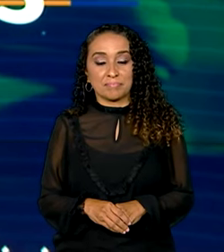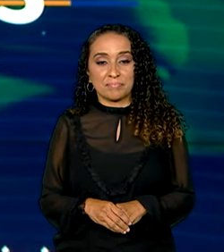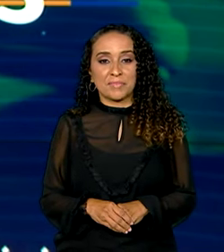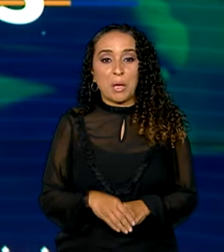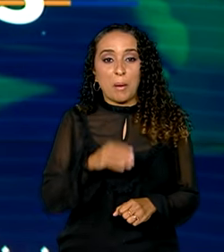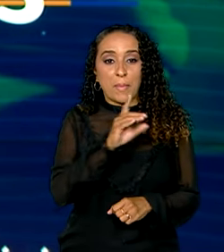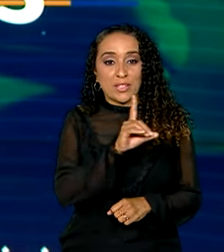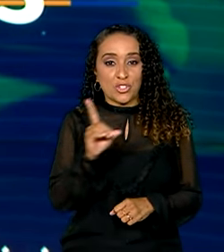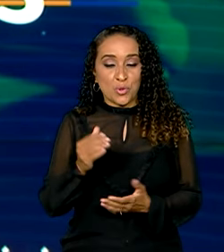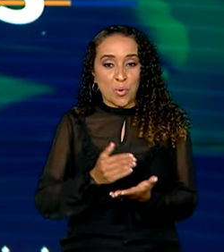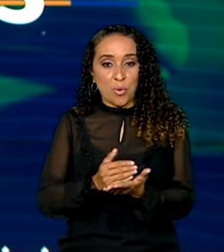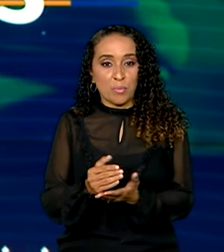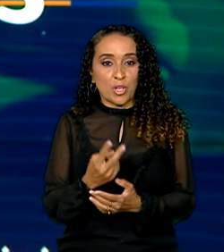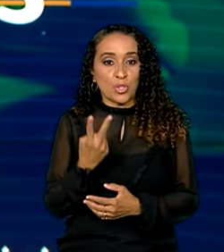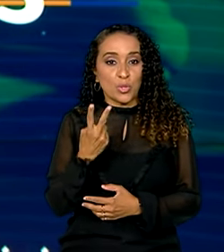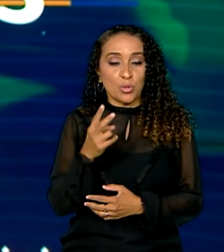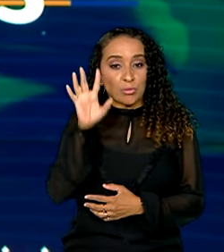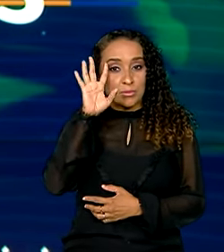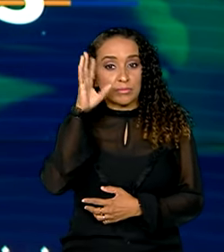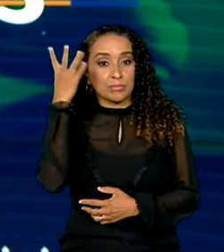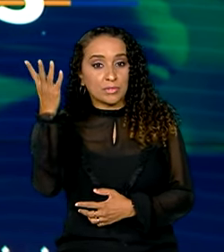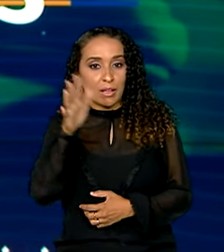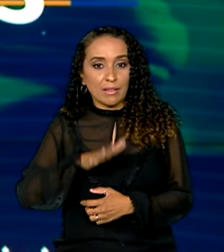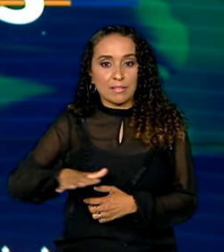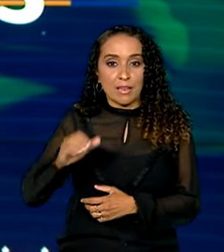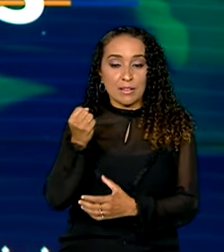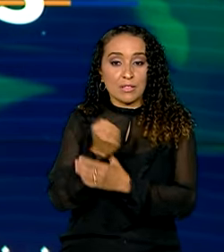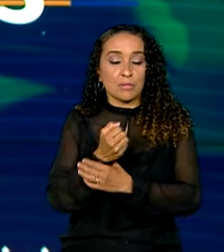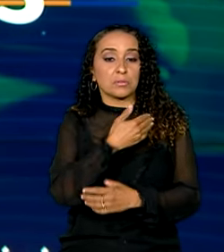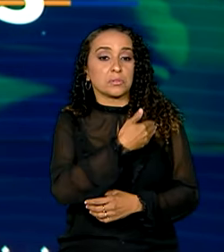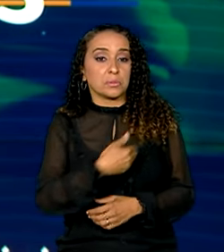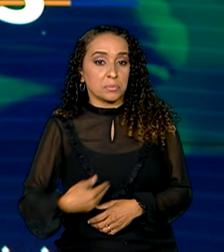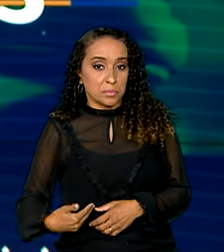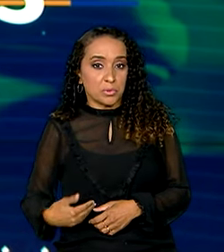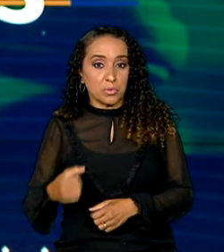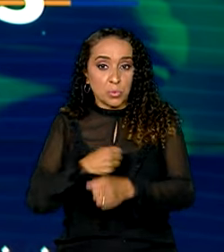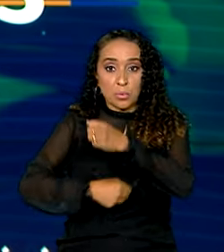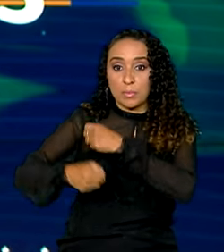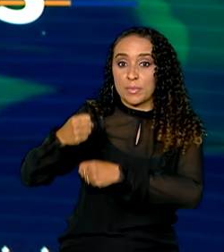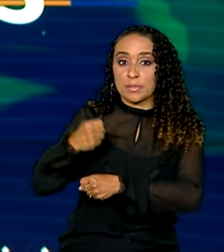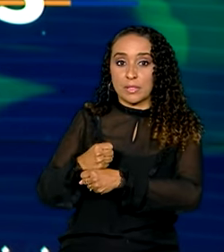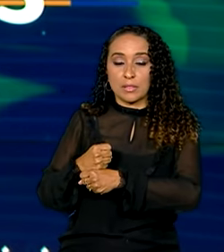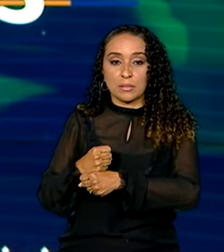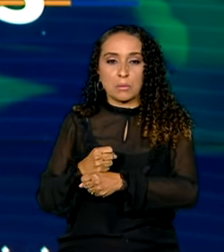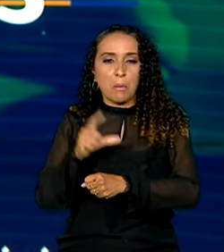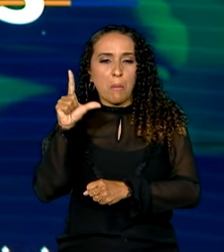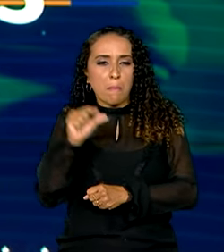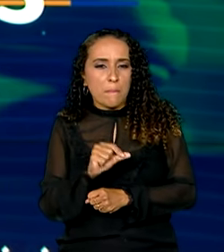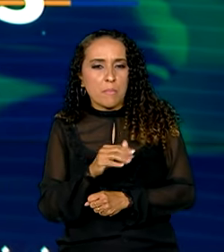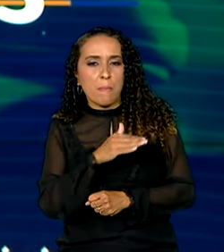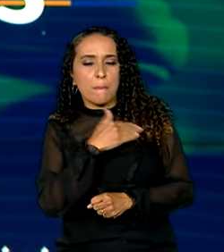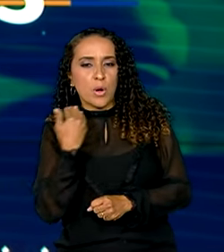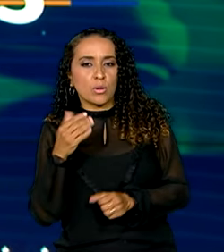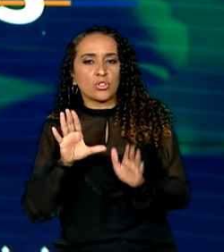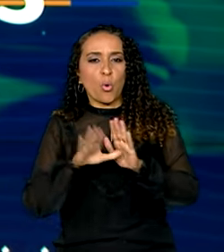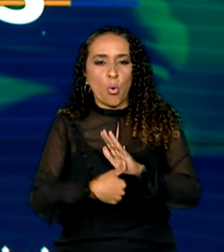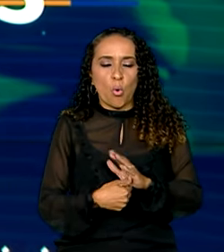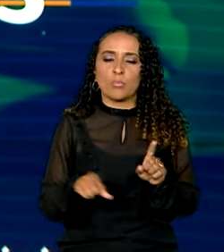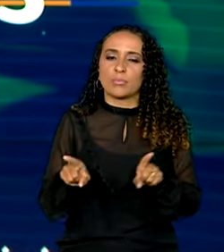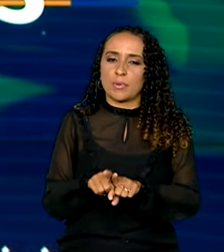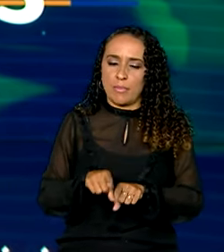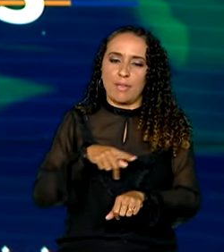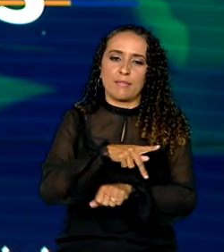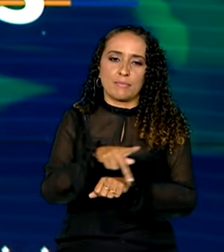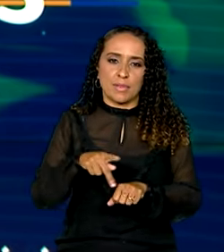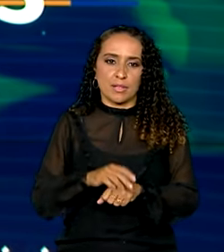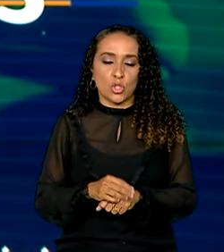E o Brasil em Dia começa com dois resultados na área de segurança pública no ano passado. Menos mortes e menos roubos no